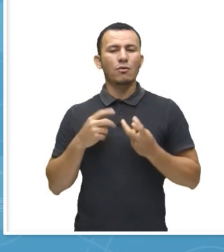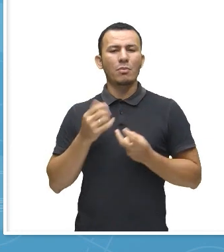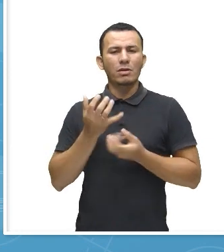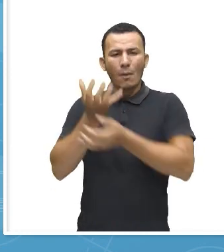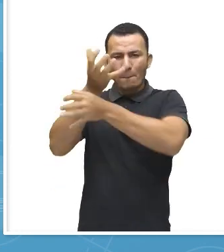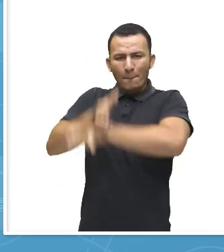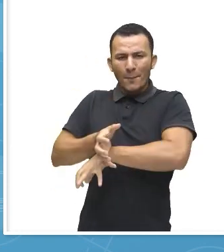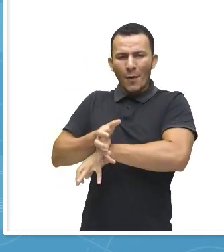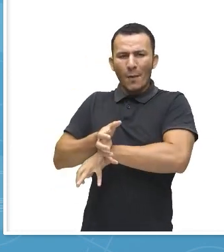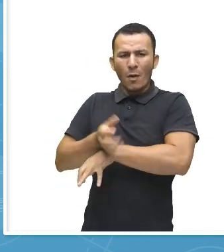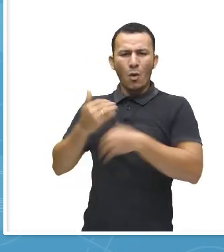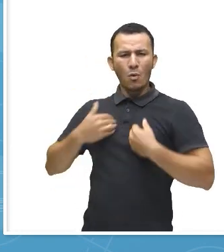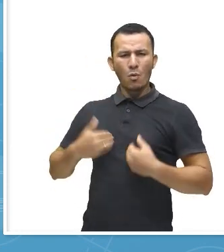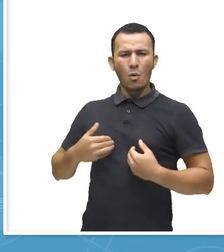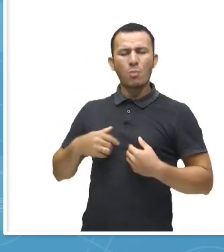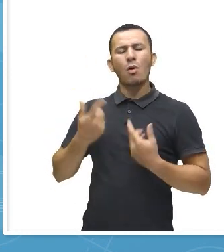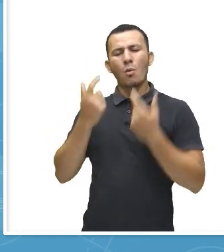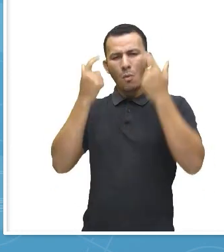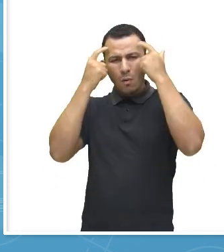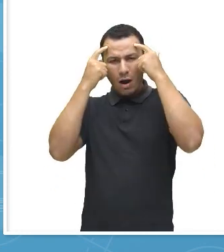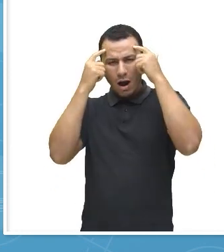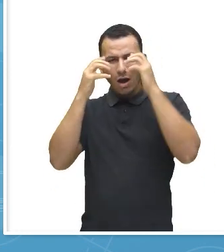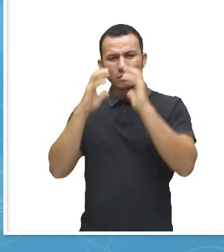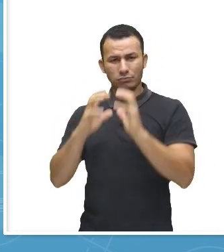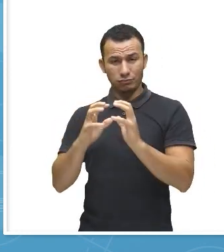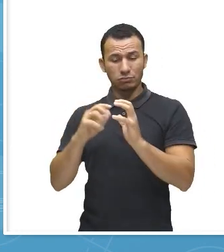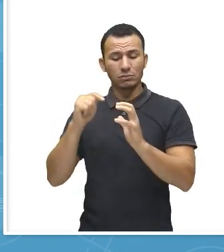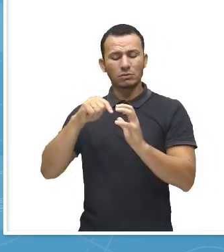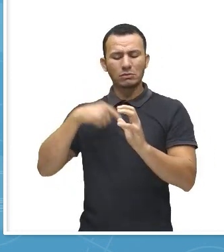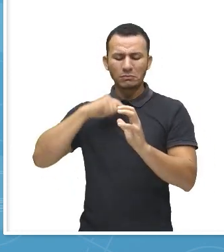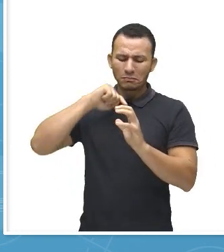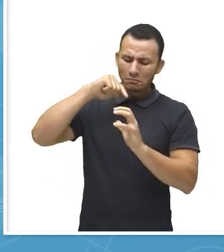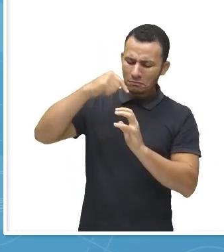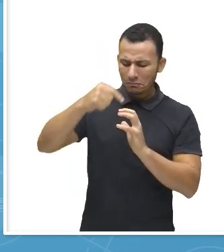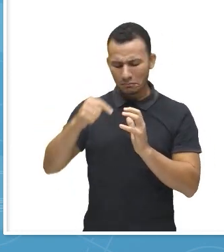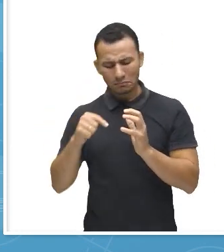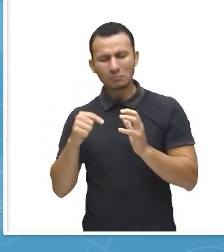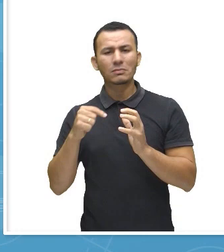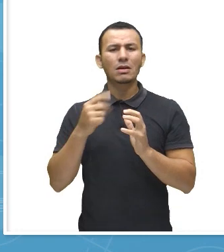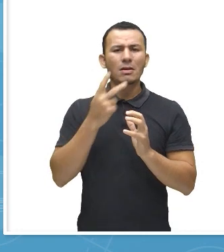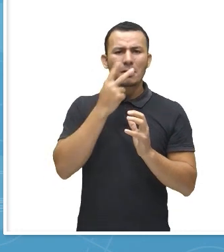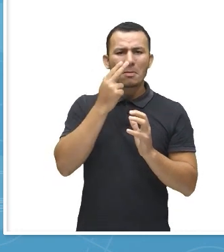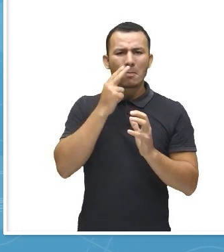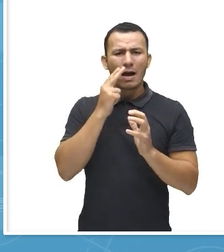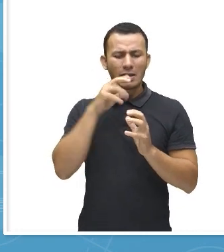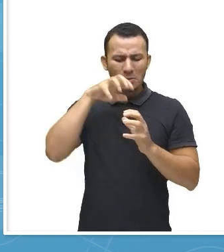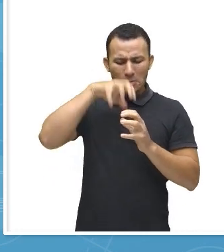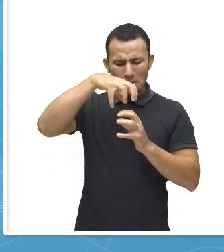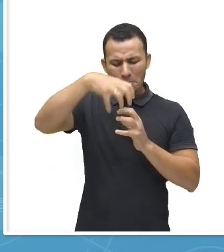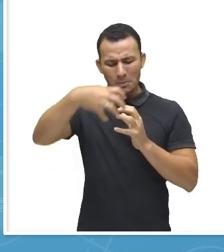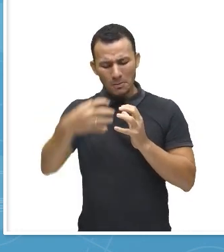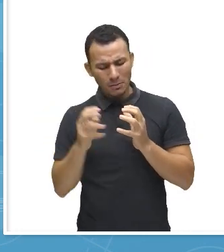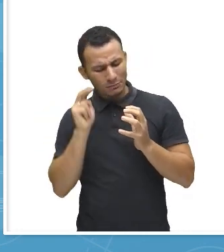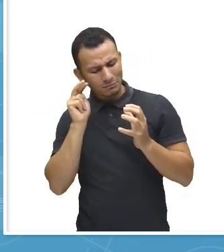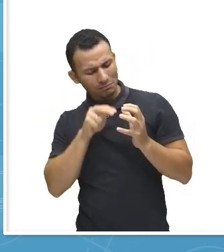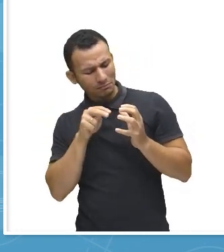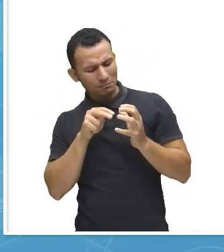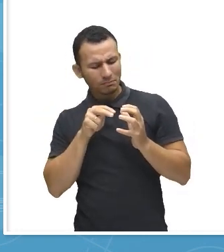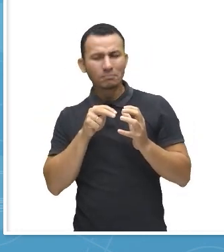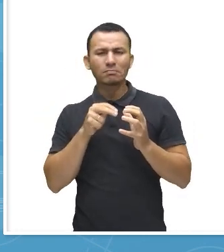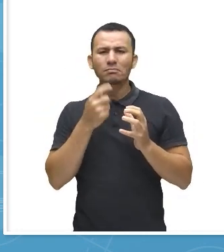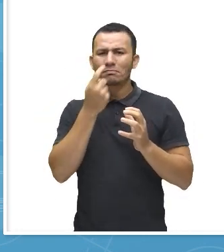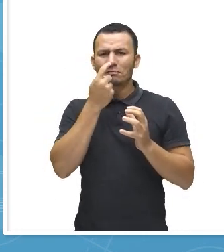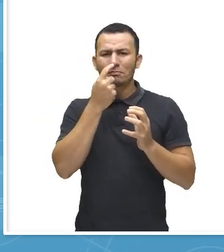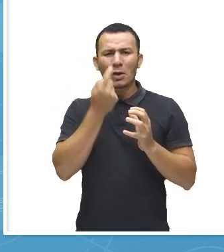esqueleto, um crânio, você pode observar que é como se tivesse uma espécie de um buraco aqui nessa região. Parece que não tinha nariz